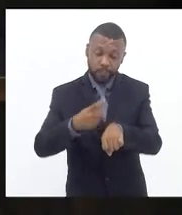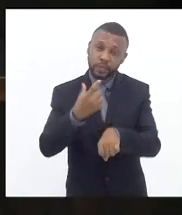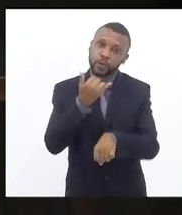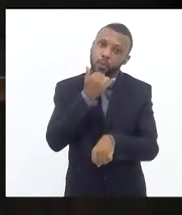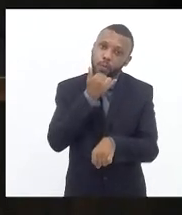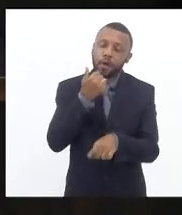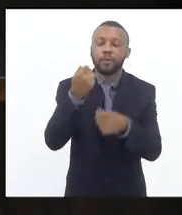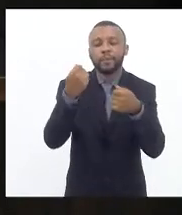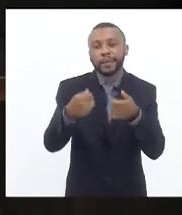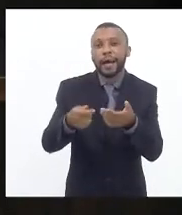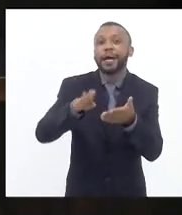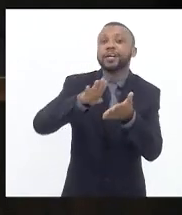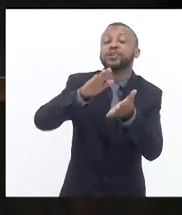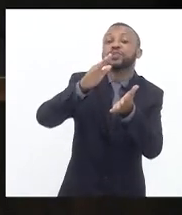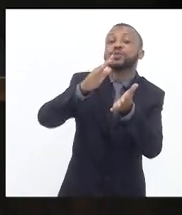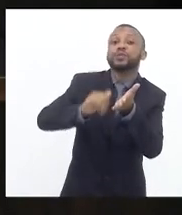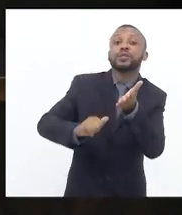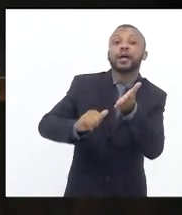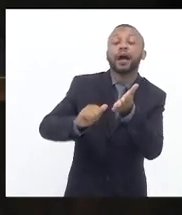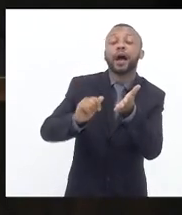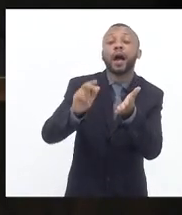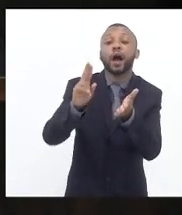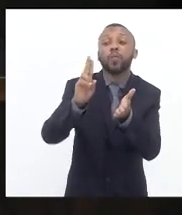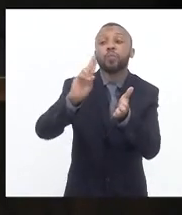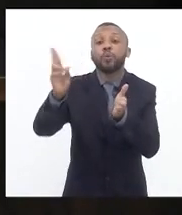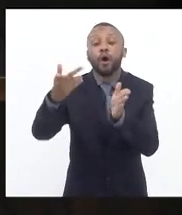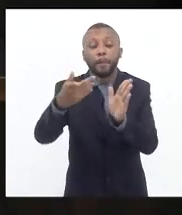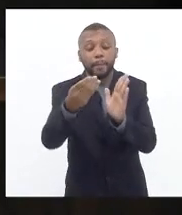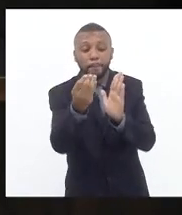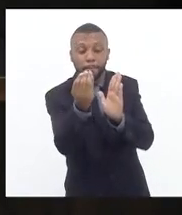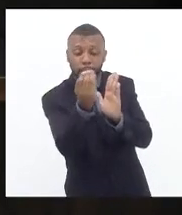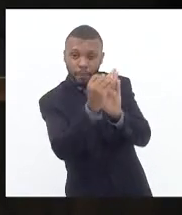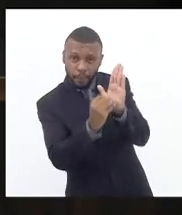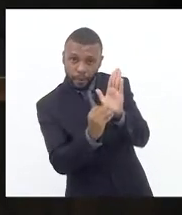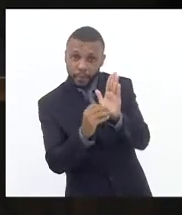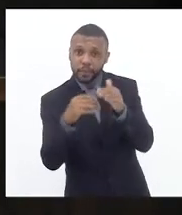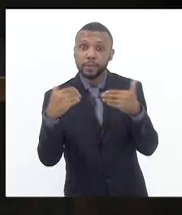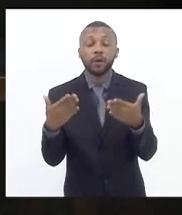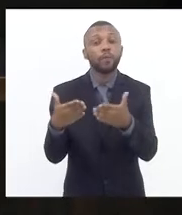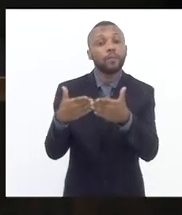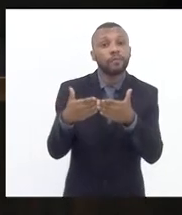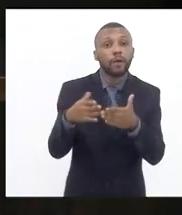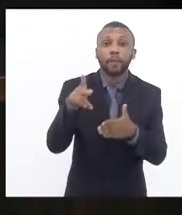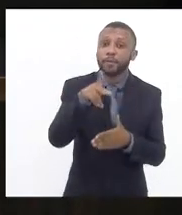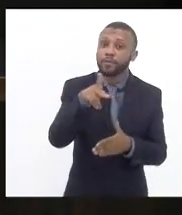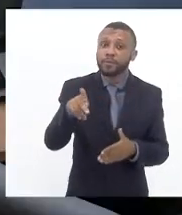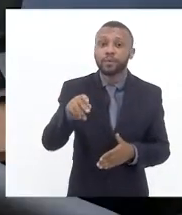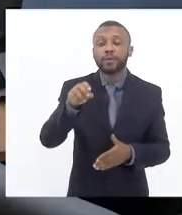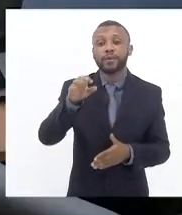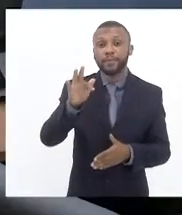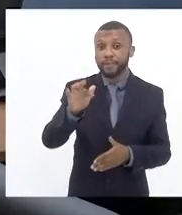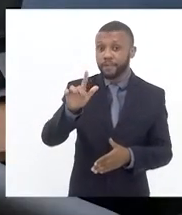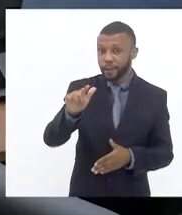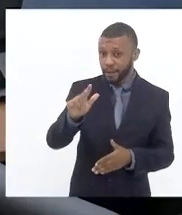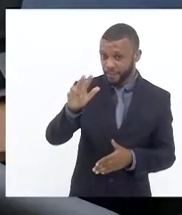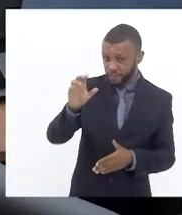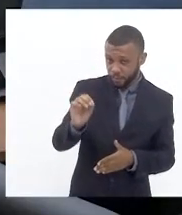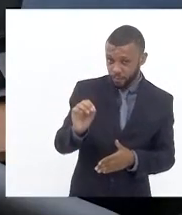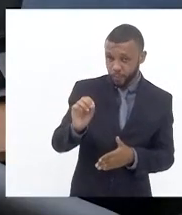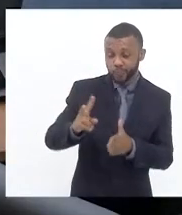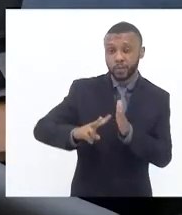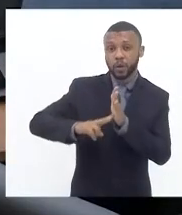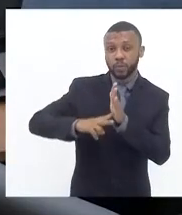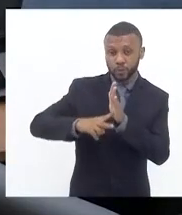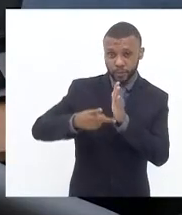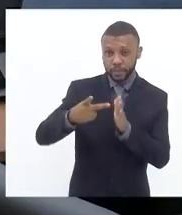vou tirar outros servidores quentão professor Flávio Lopes do CEP três minutos por